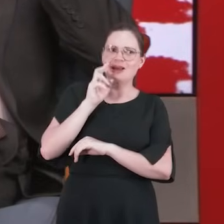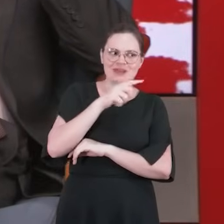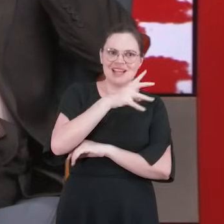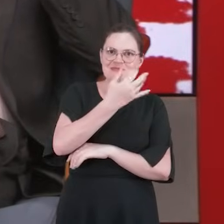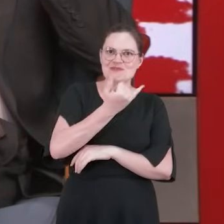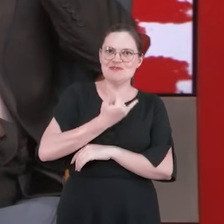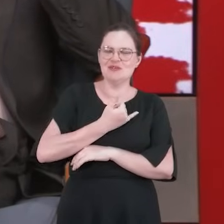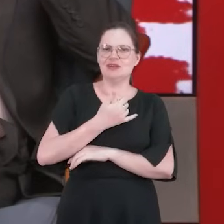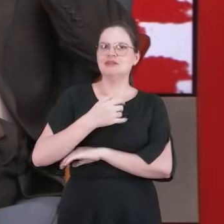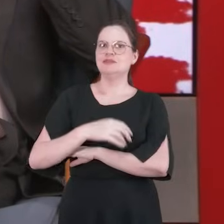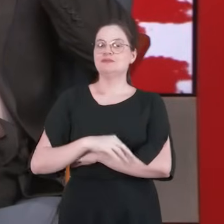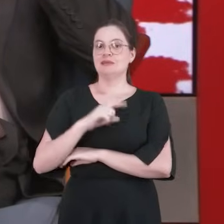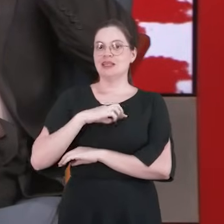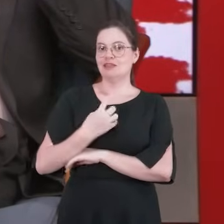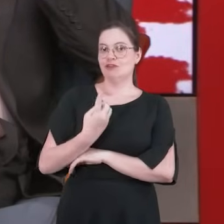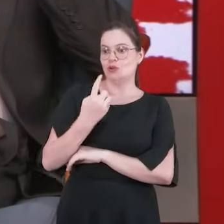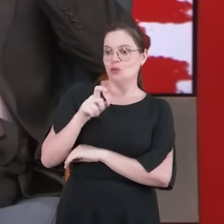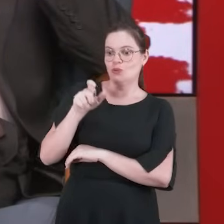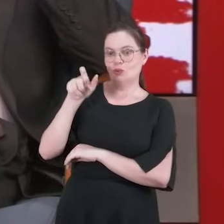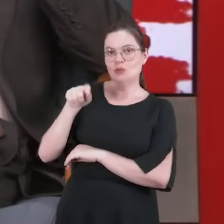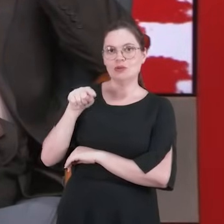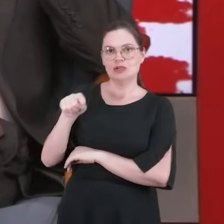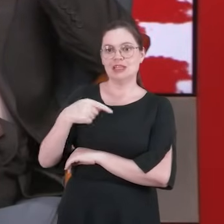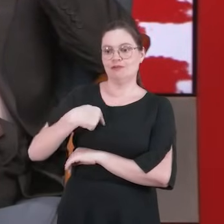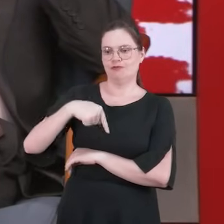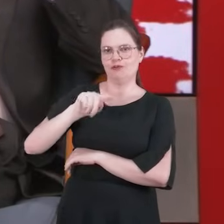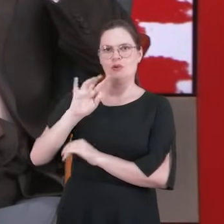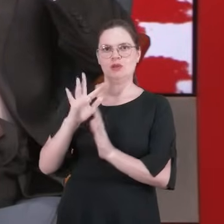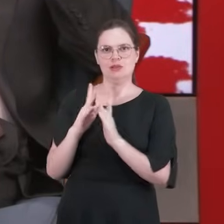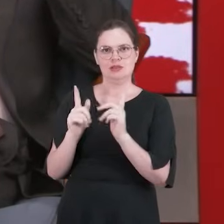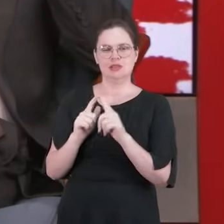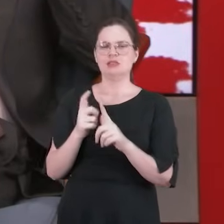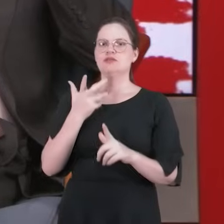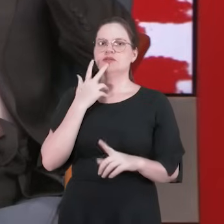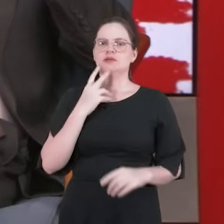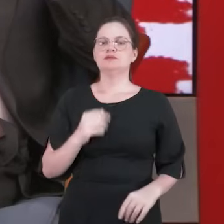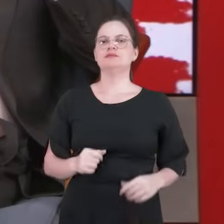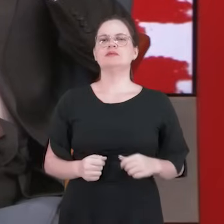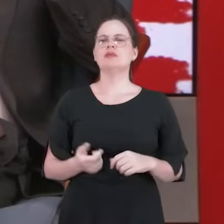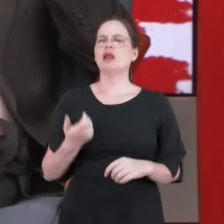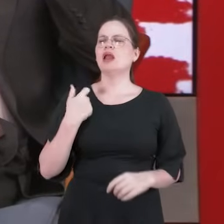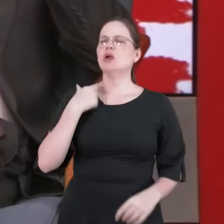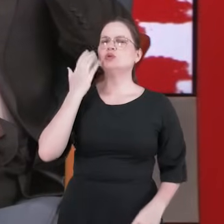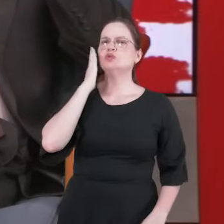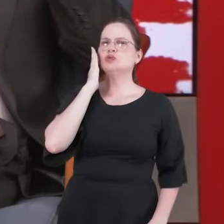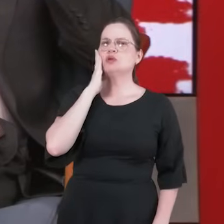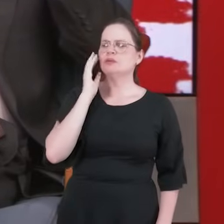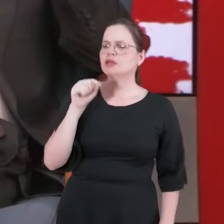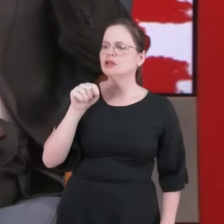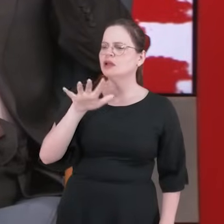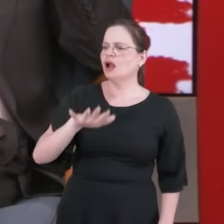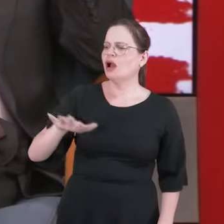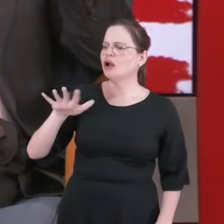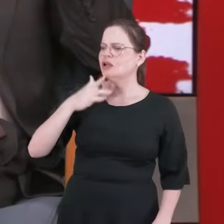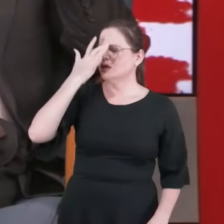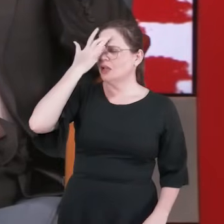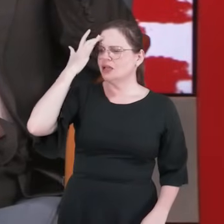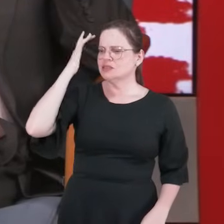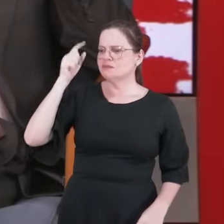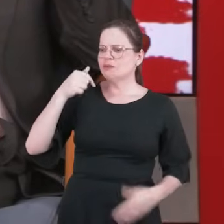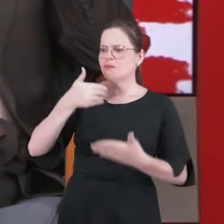lá na igreja e ele disse assim: olha, eu soube que aqui o pessoal